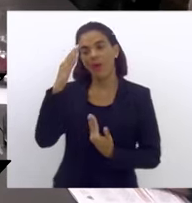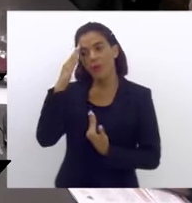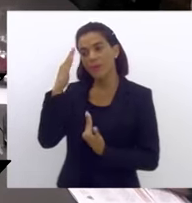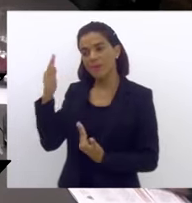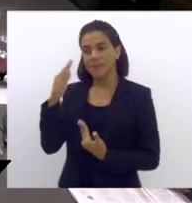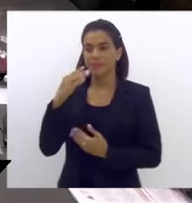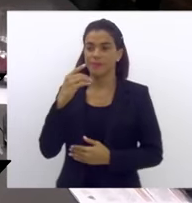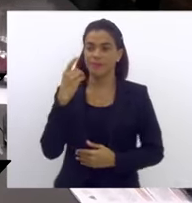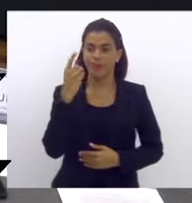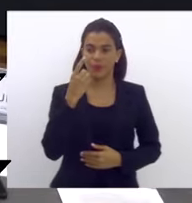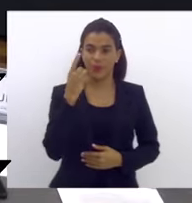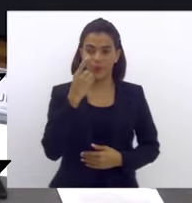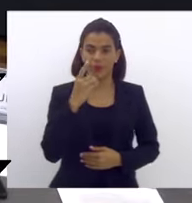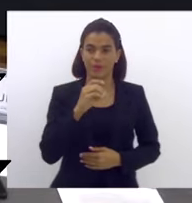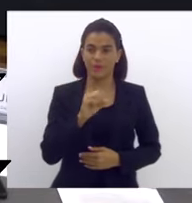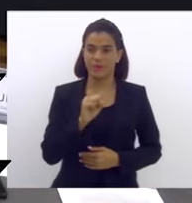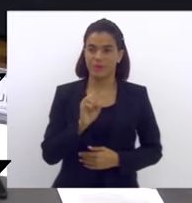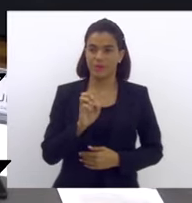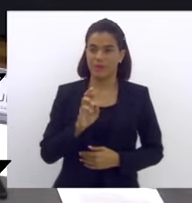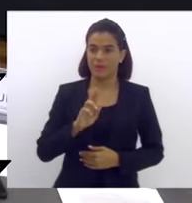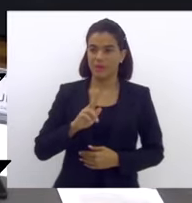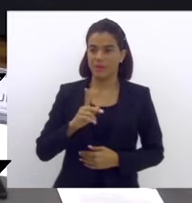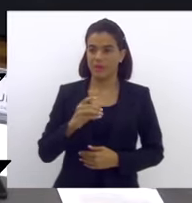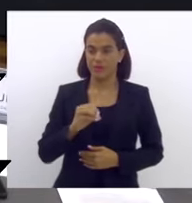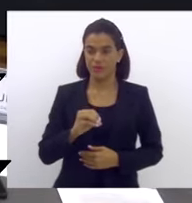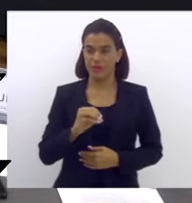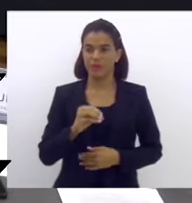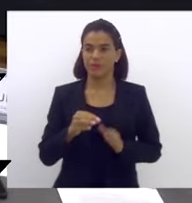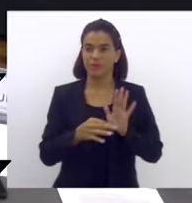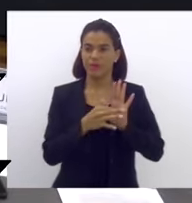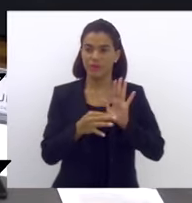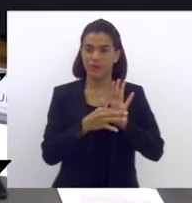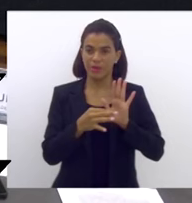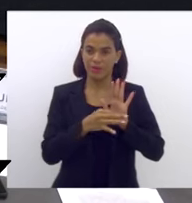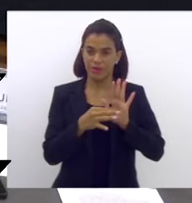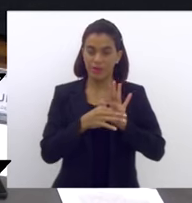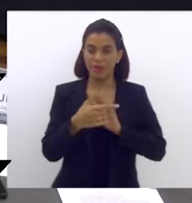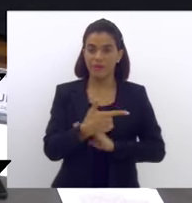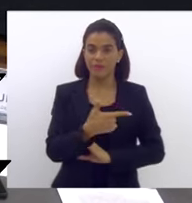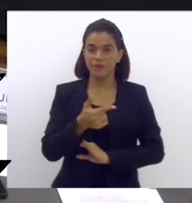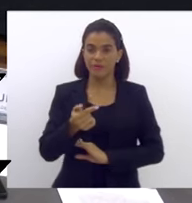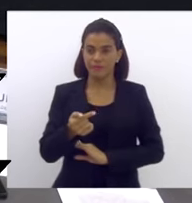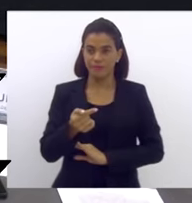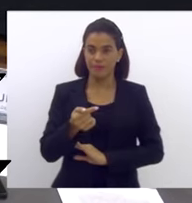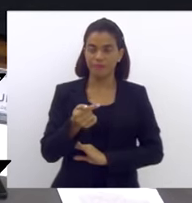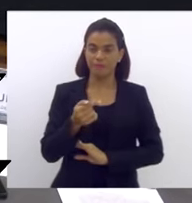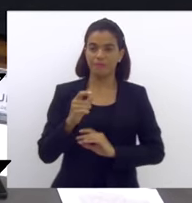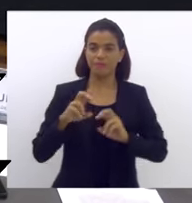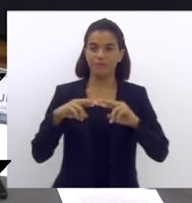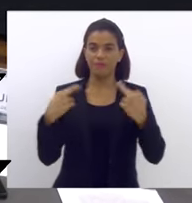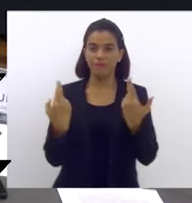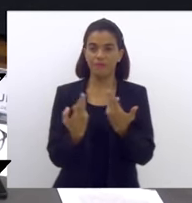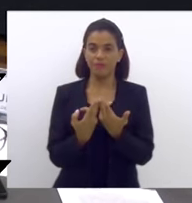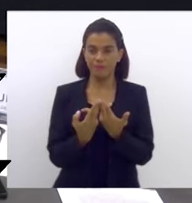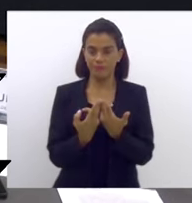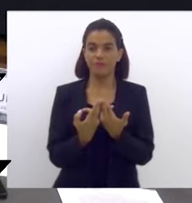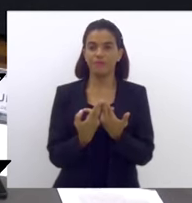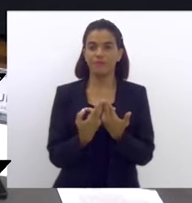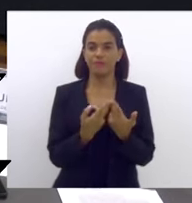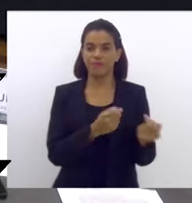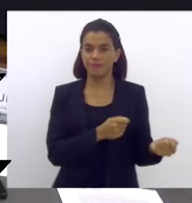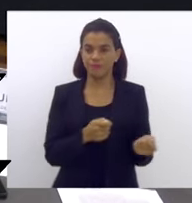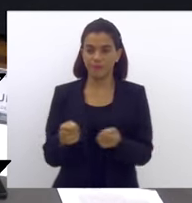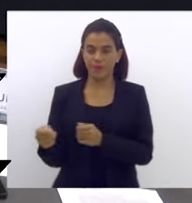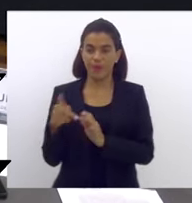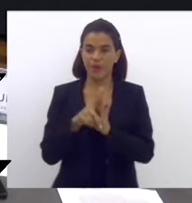ISS recurso do autor em razão do parecer da ccj na 27ª reunião ordinária de éo projeto de